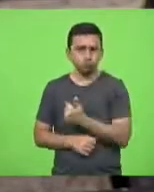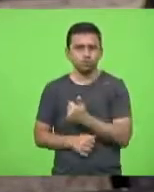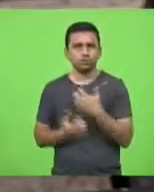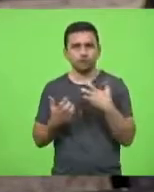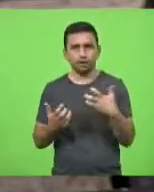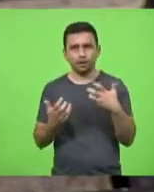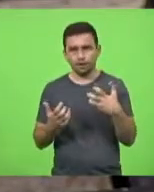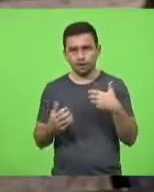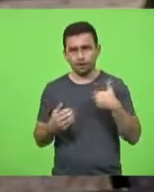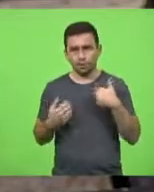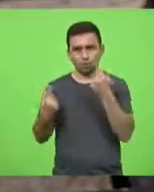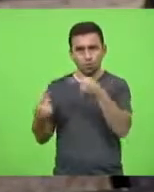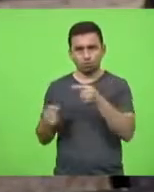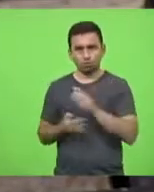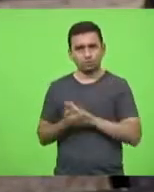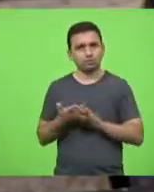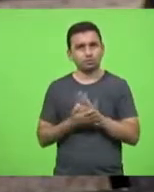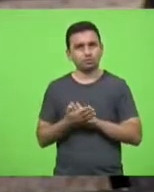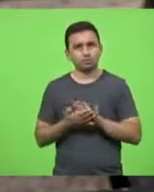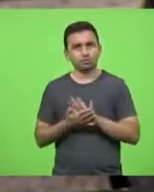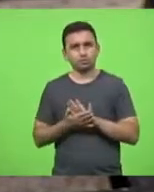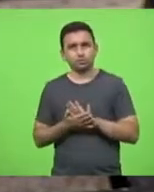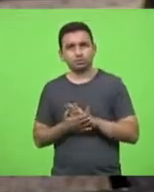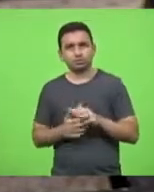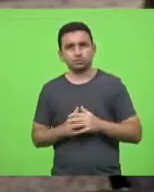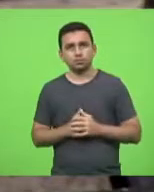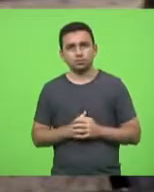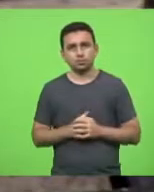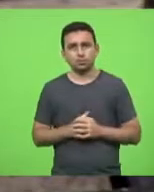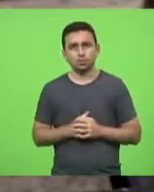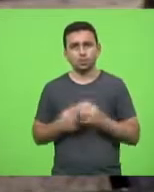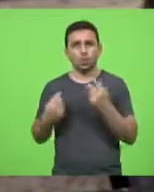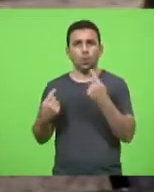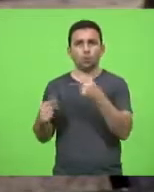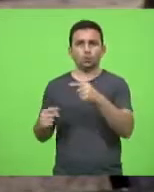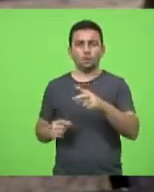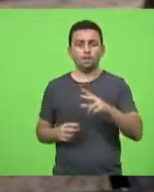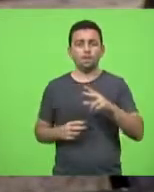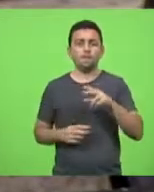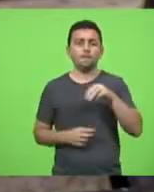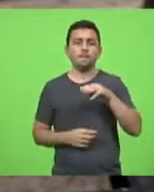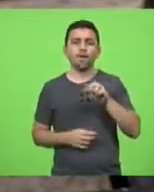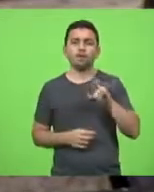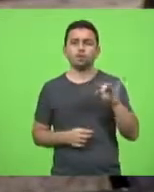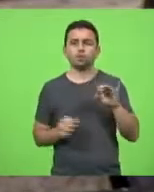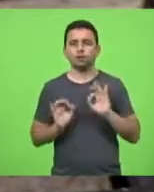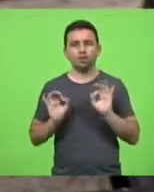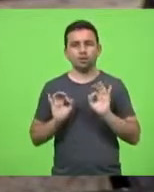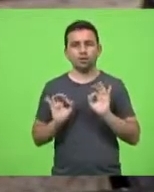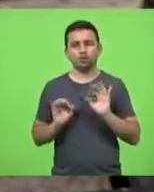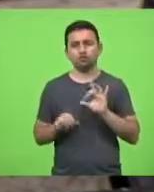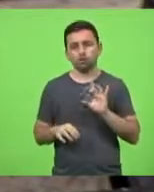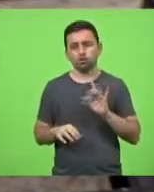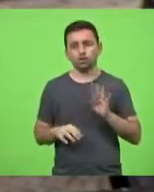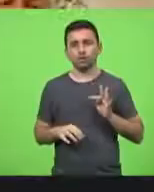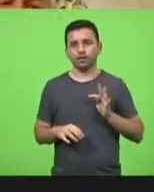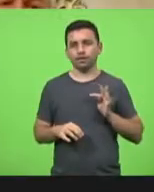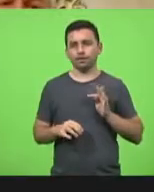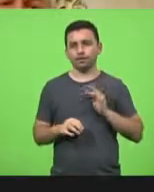não tem nada contra, não, apenas nada contra o mérito, mas é apenas uma questão de técnica legislativa.